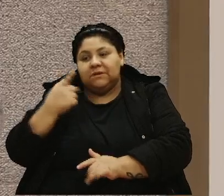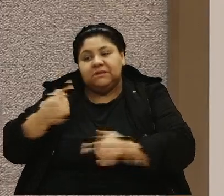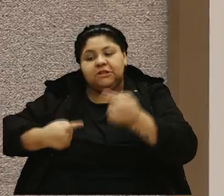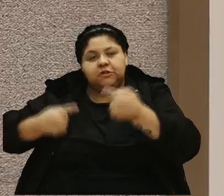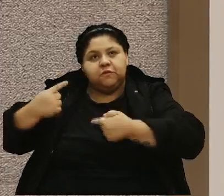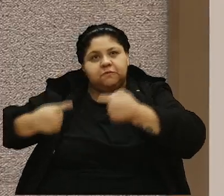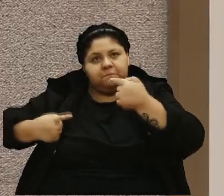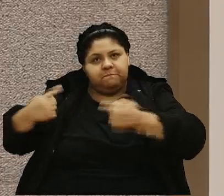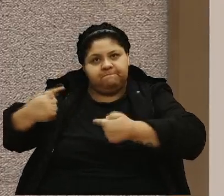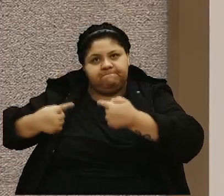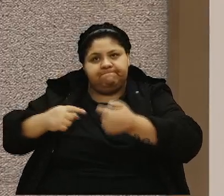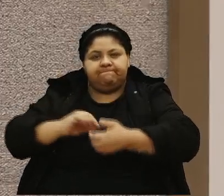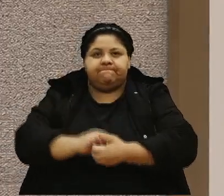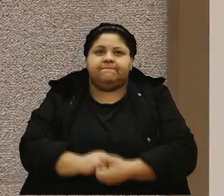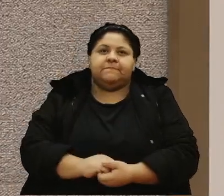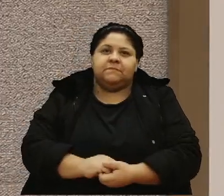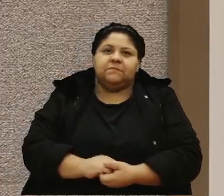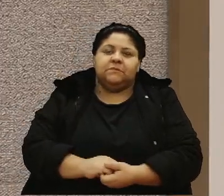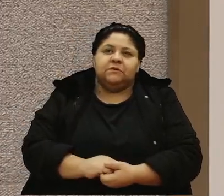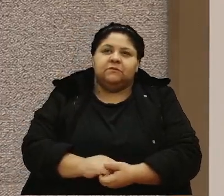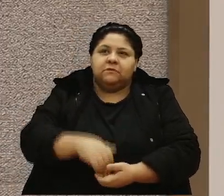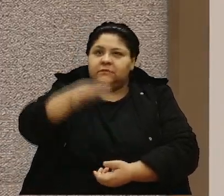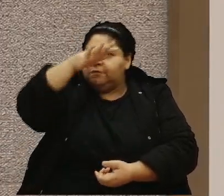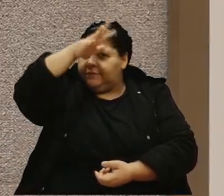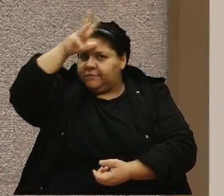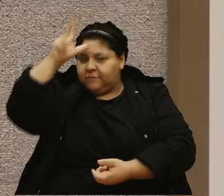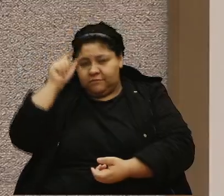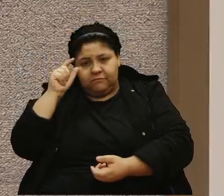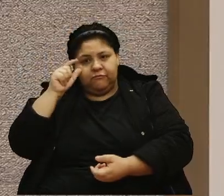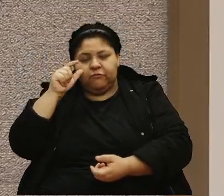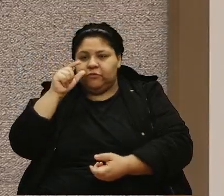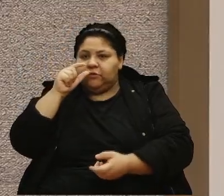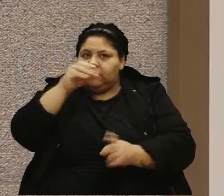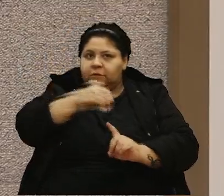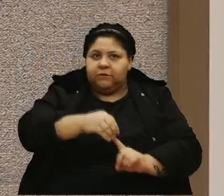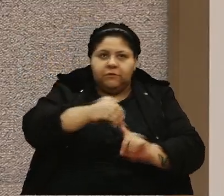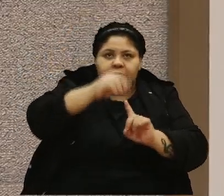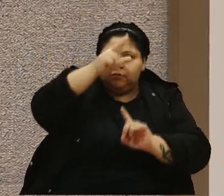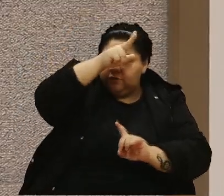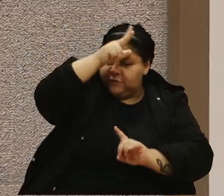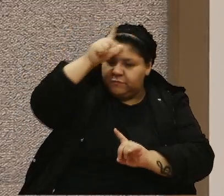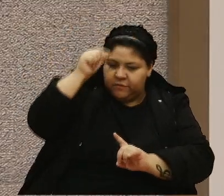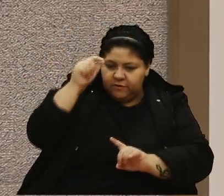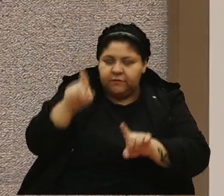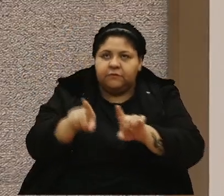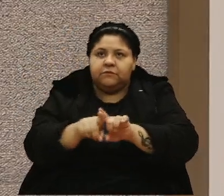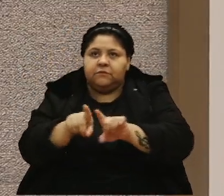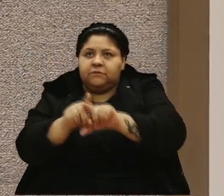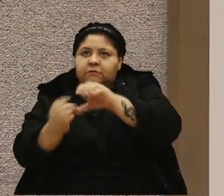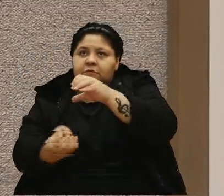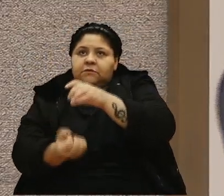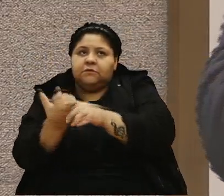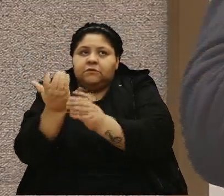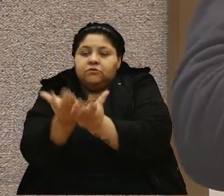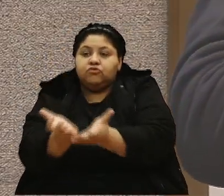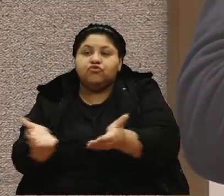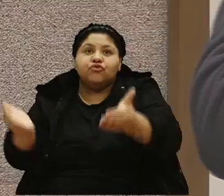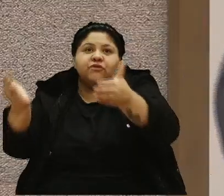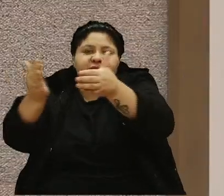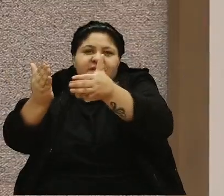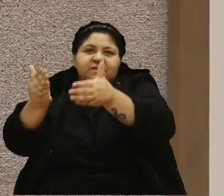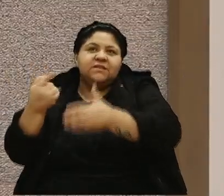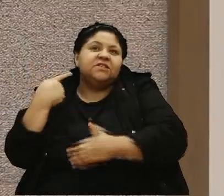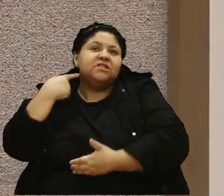debater. O município foi pioneiro, o prefeito foi pioneiro na instalação dos containers,